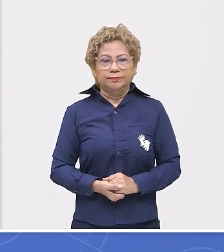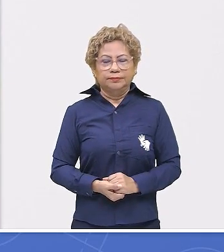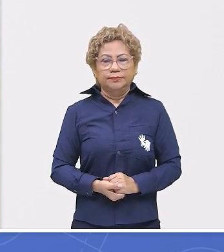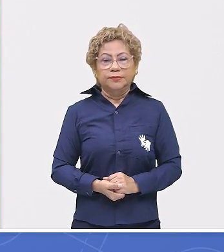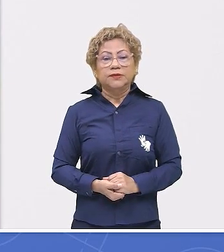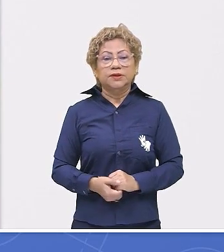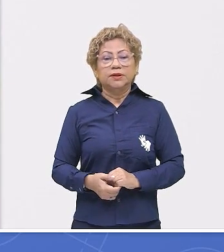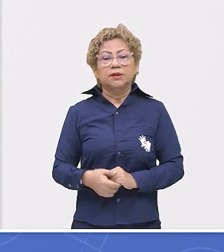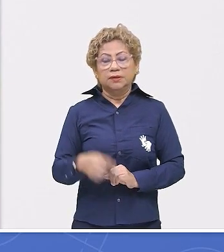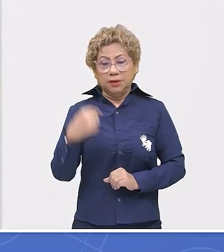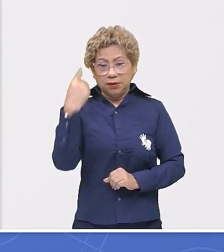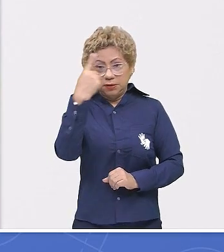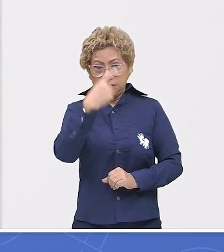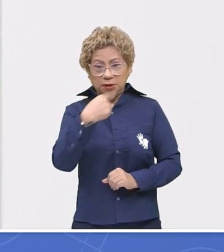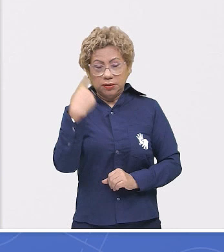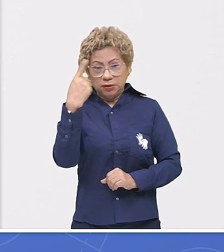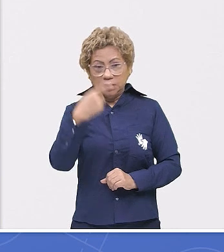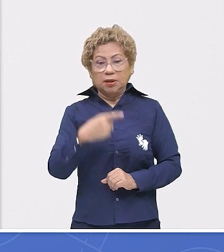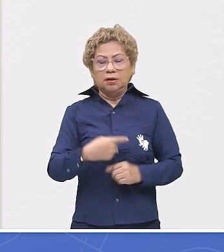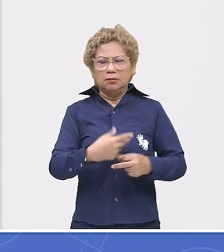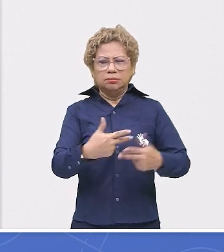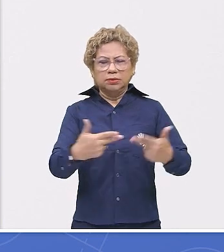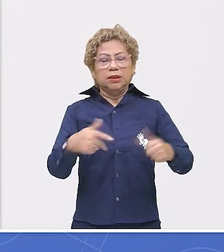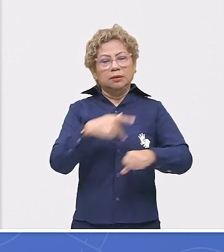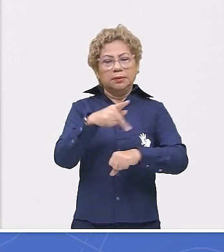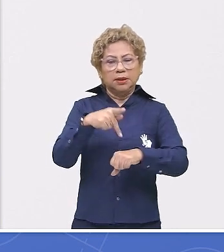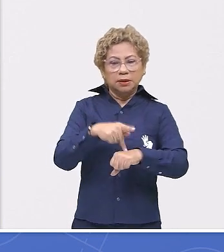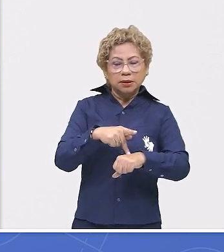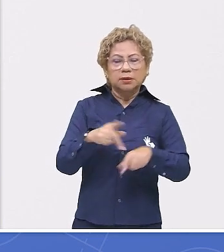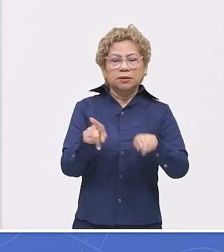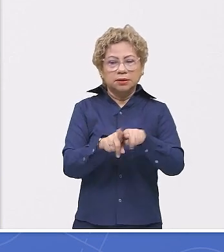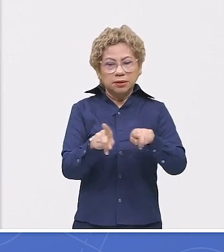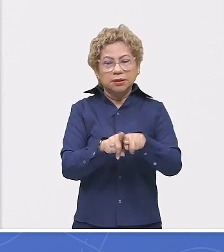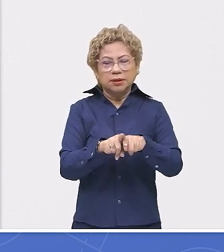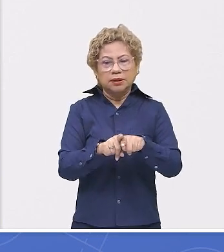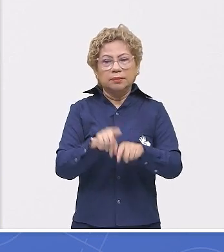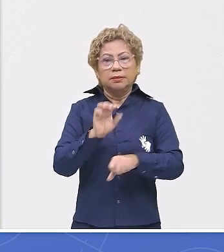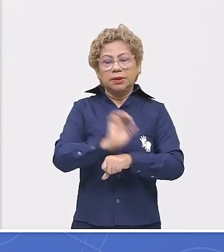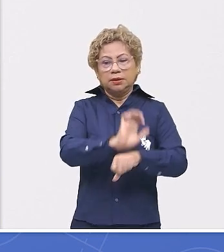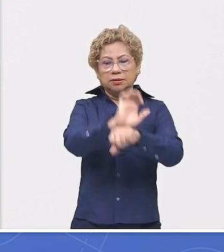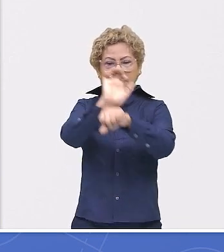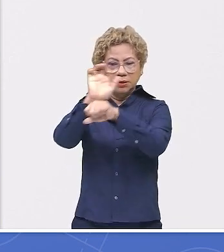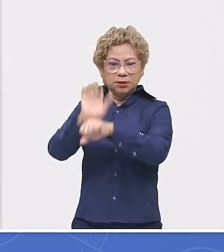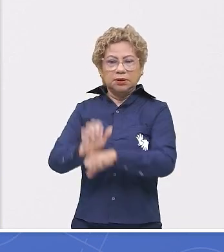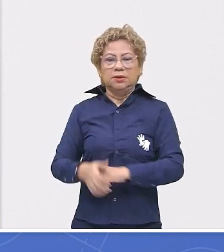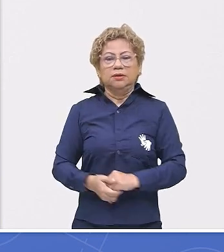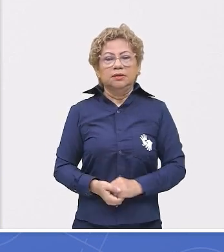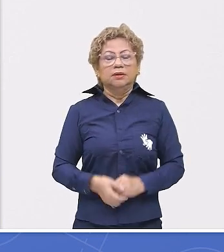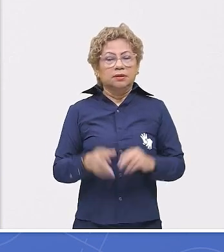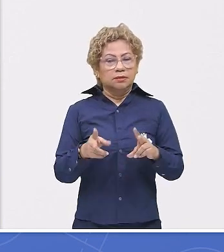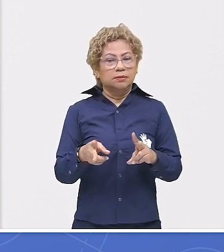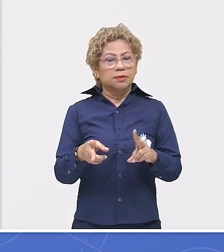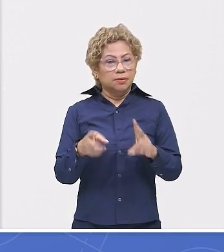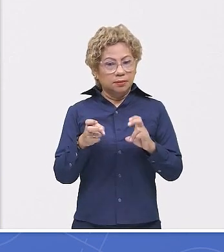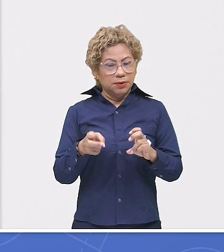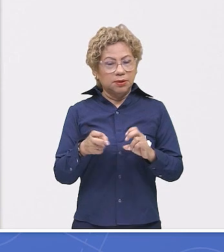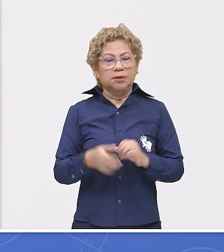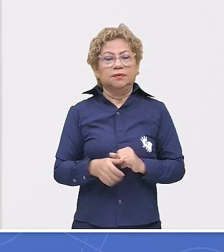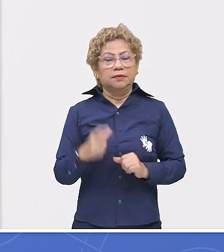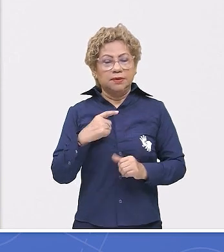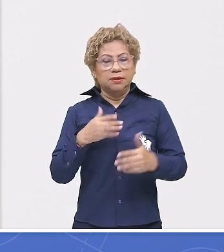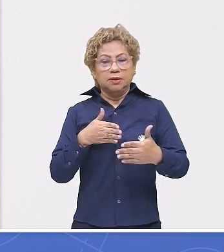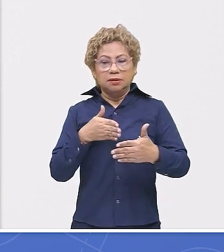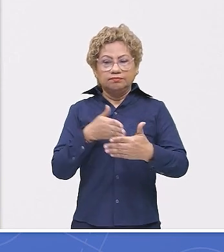fusos horários, a gente observa que ele, né, vai dar para a gente aí esse limite